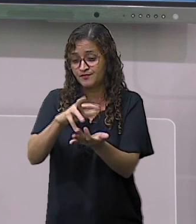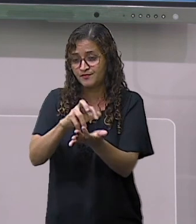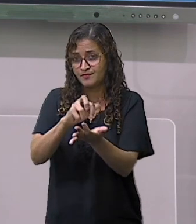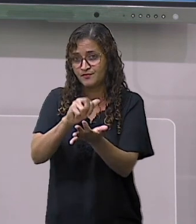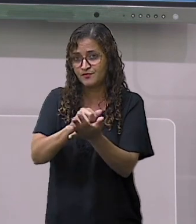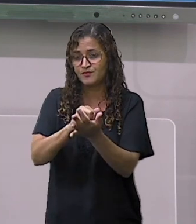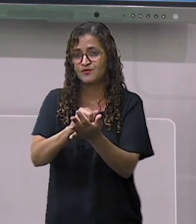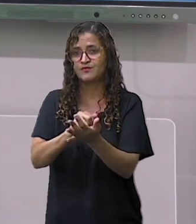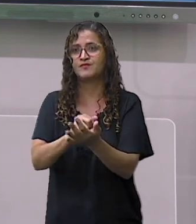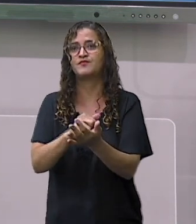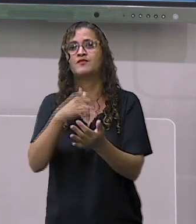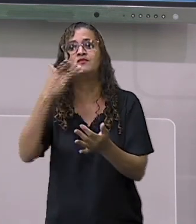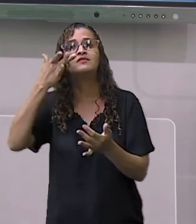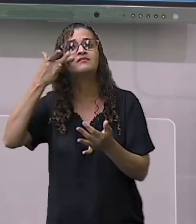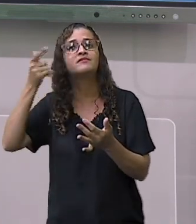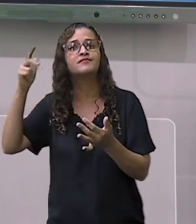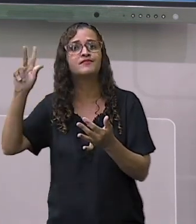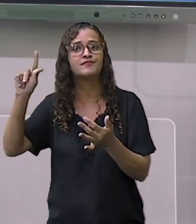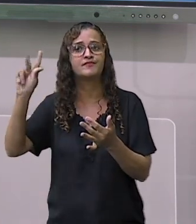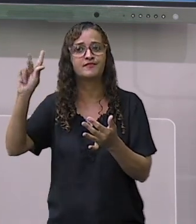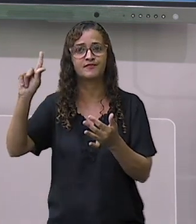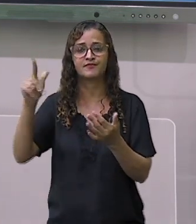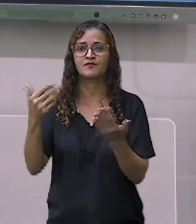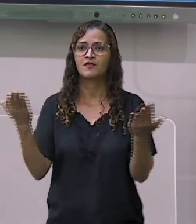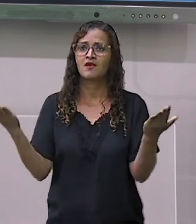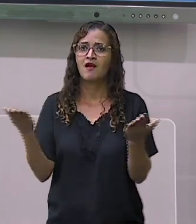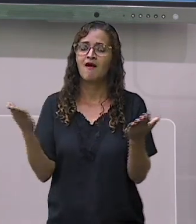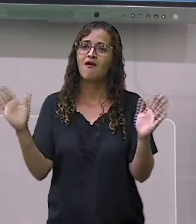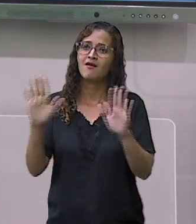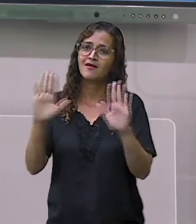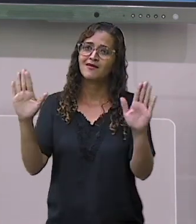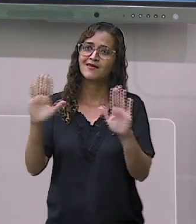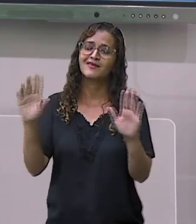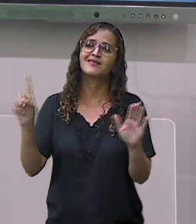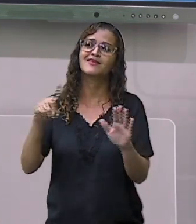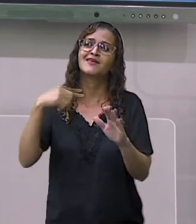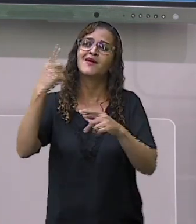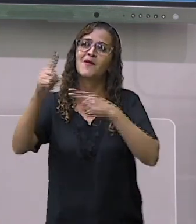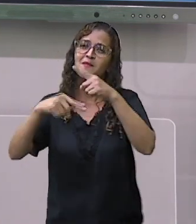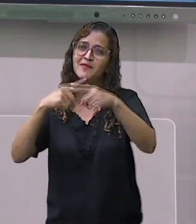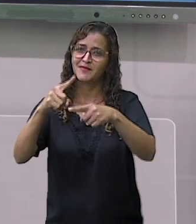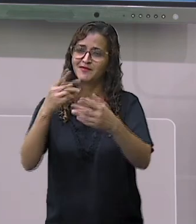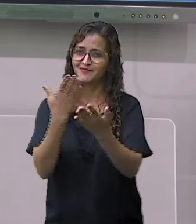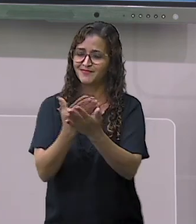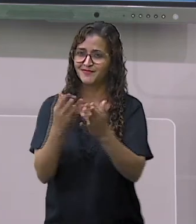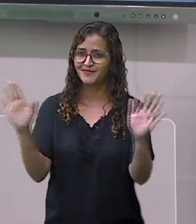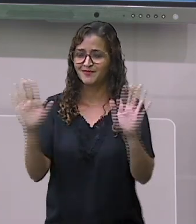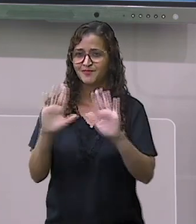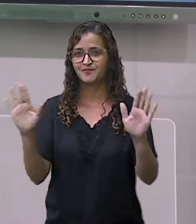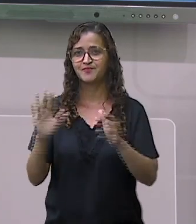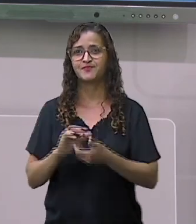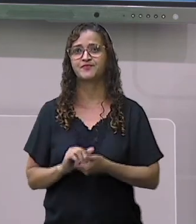nosso canal do YouTube SMED-GV. Tchau e até a próxima aula.